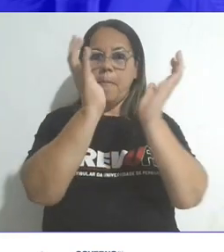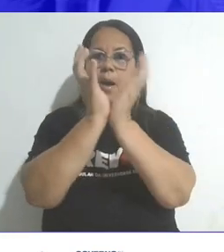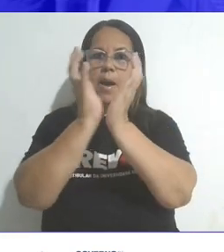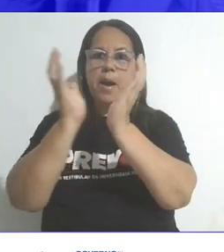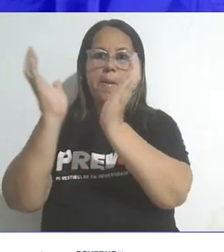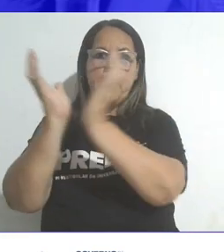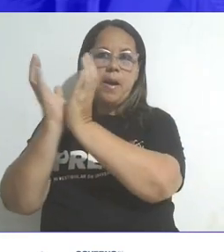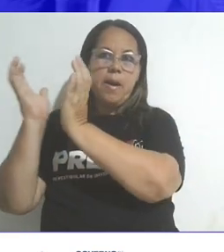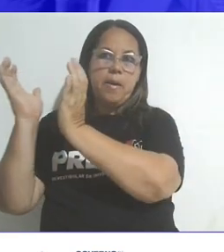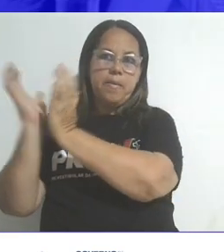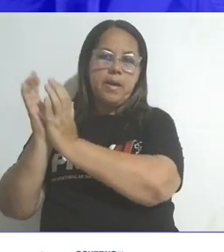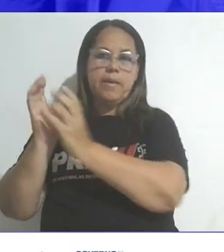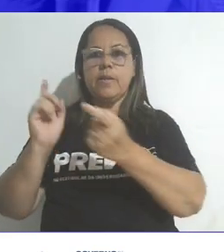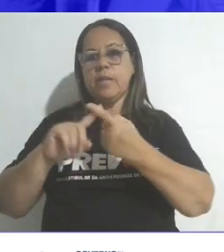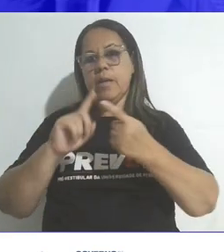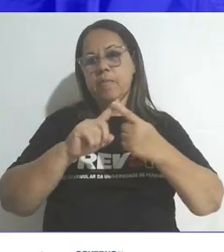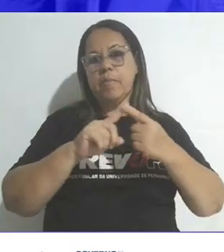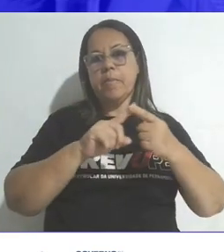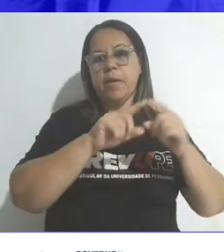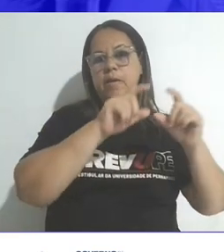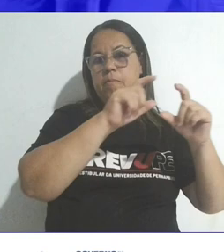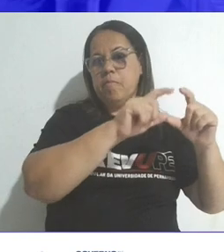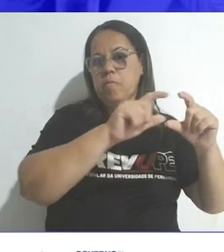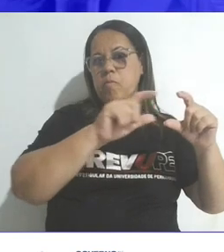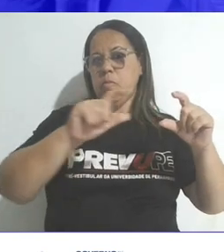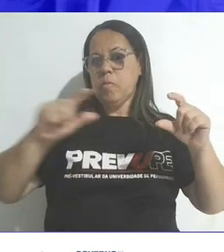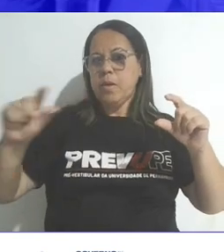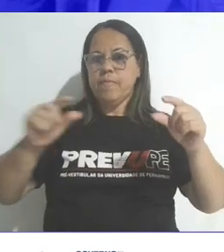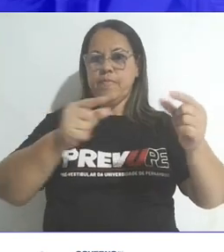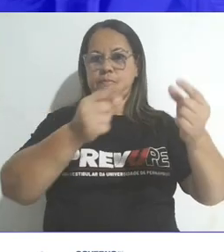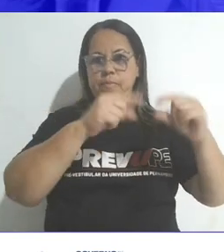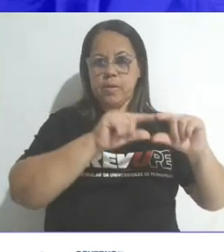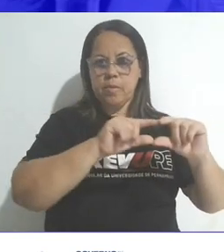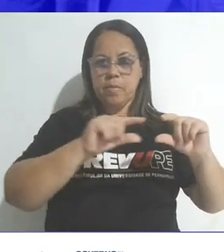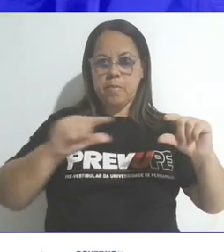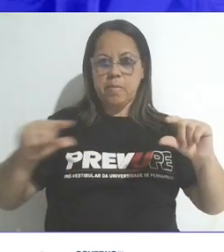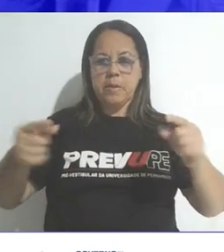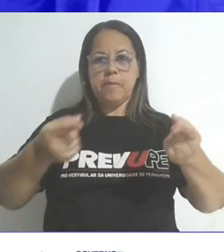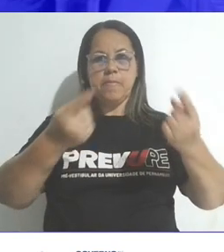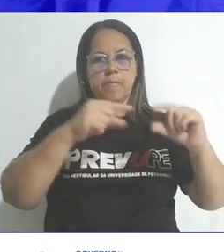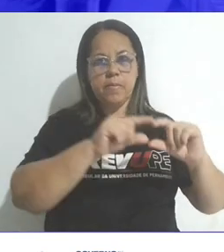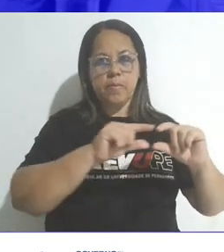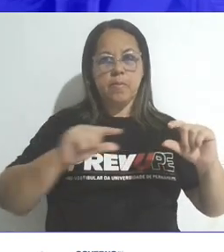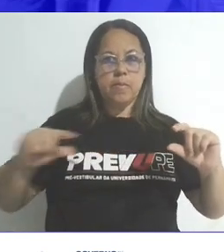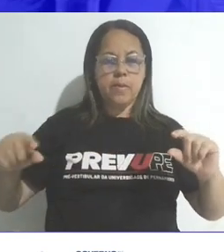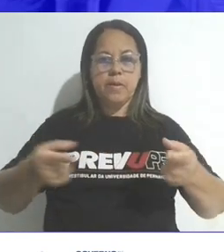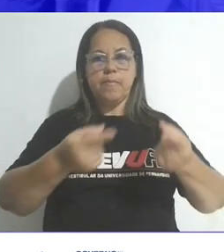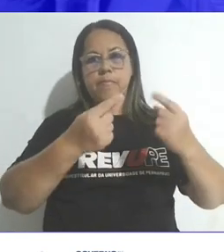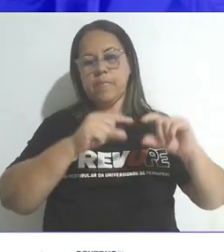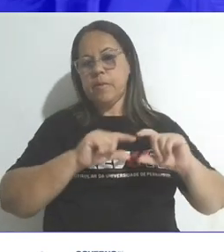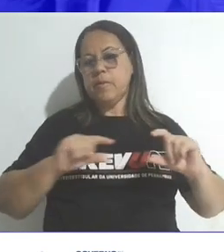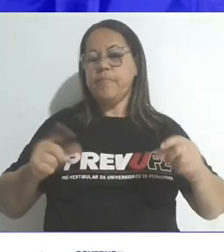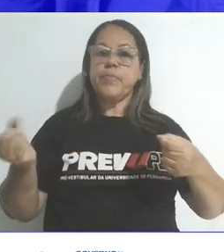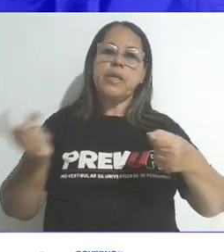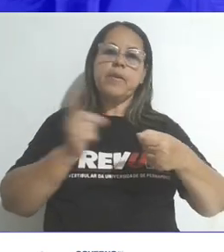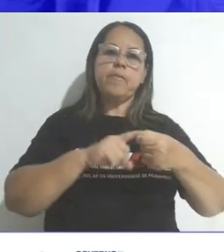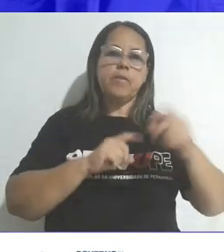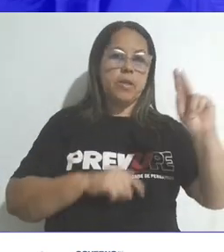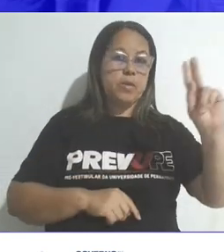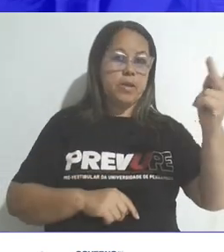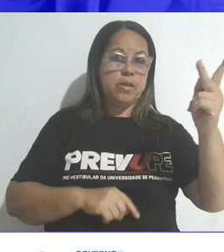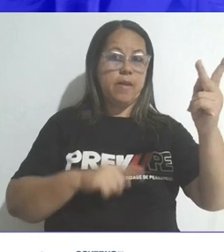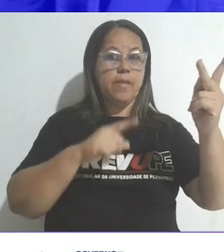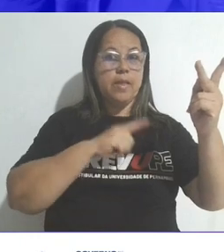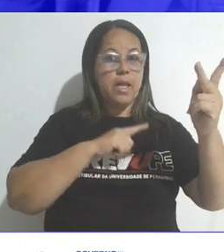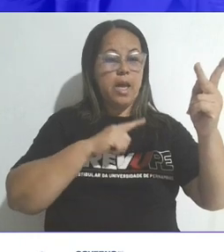e o período, ou seja, a linha. Bom, retomando, abaixo do hidrogênio, no grupo 1, estão os